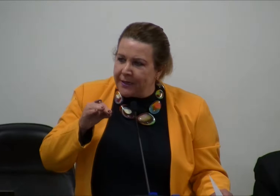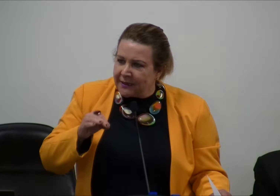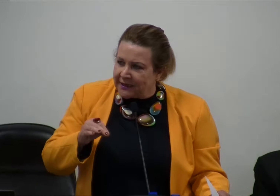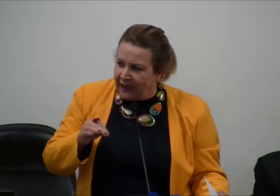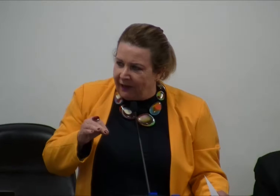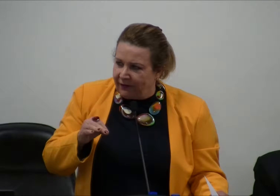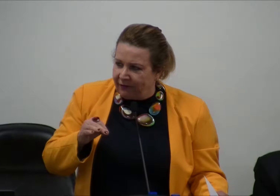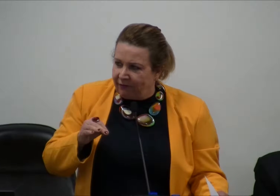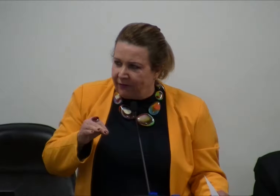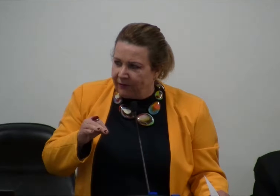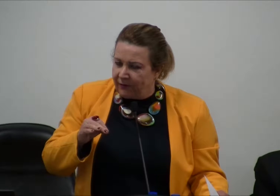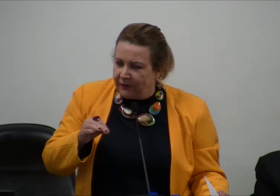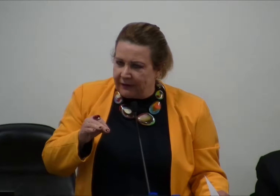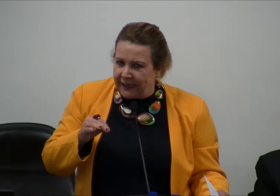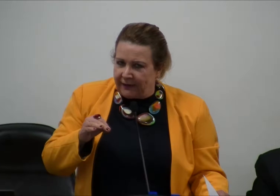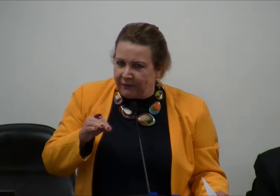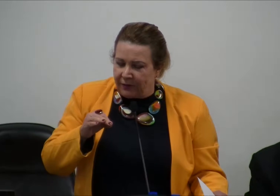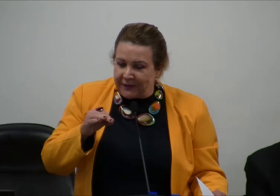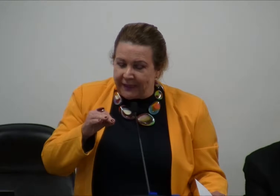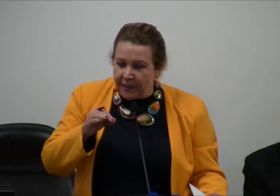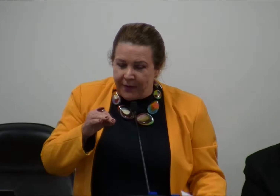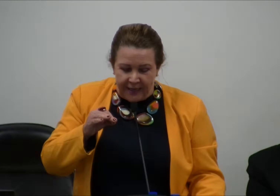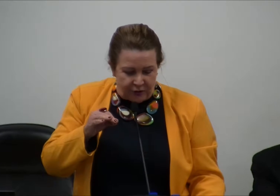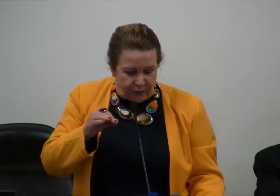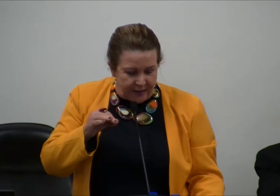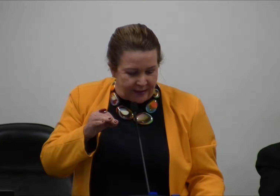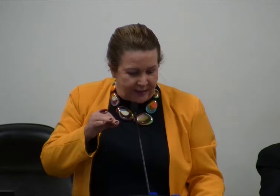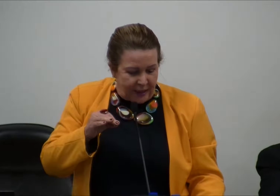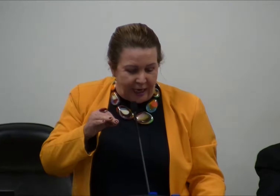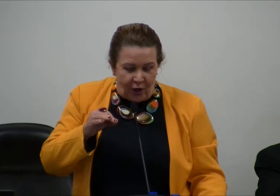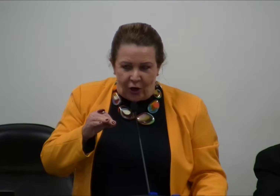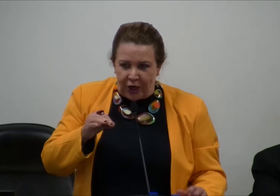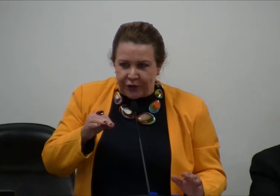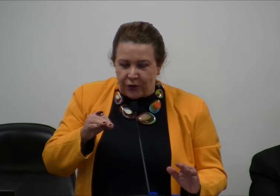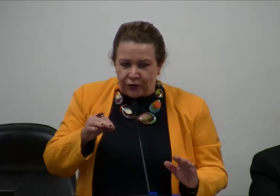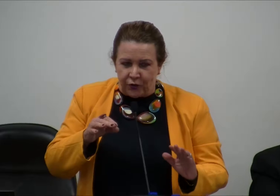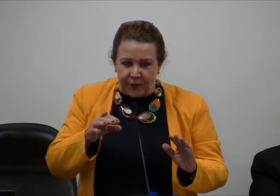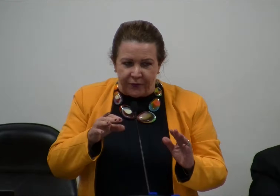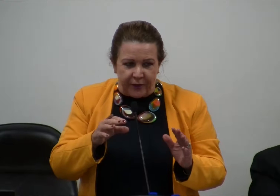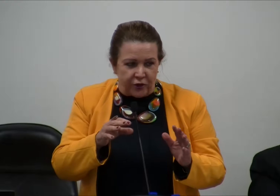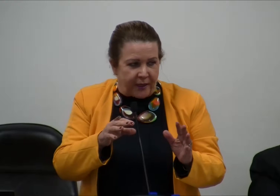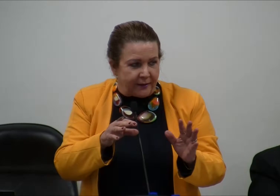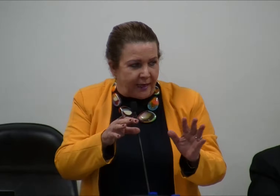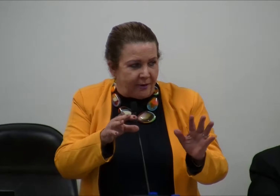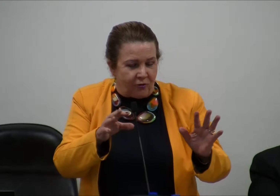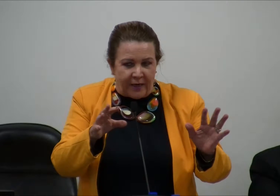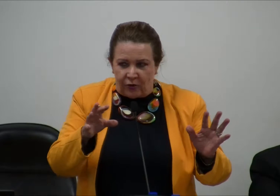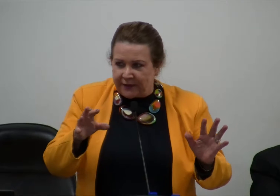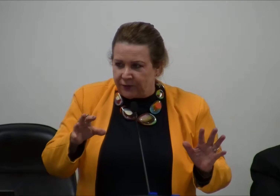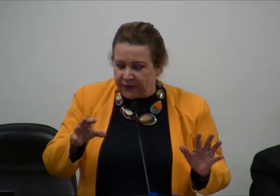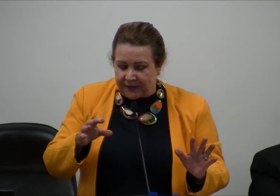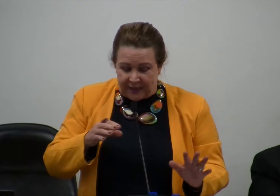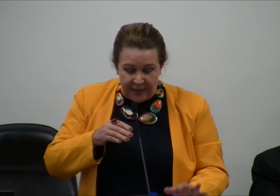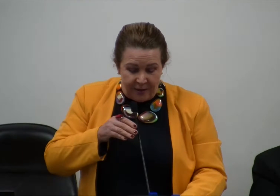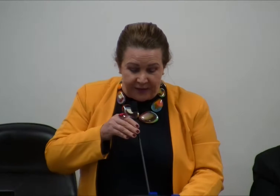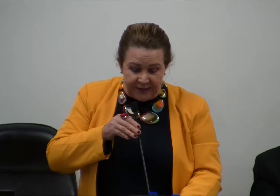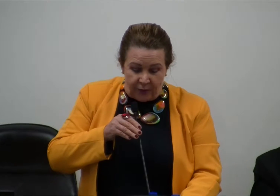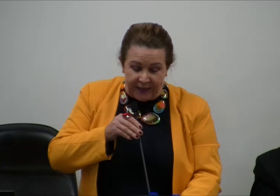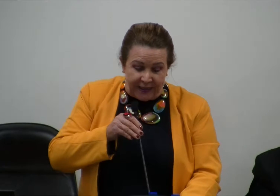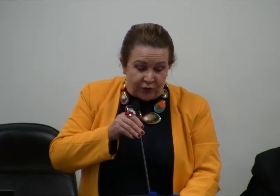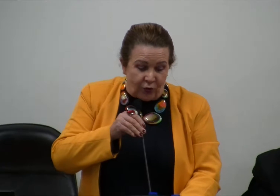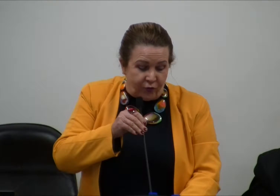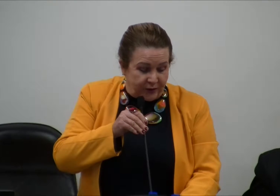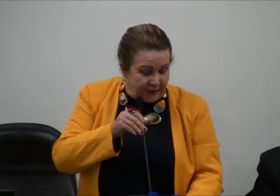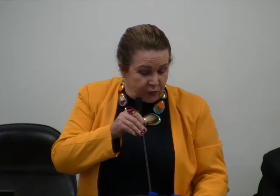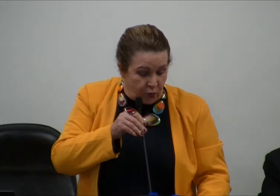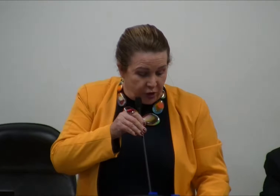zona mista. Vamos entender bem isso aí. É lógico que o senhor prefeito já tem alguma coisa em vista, mas eu